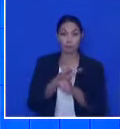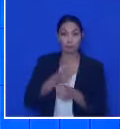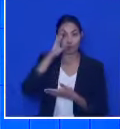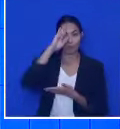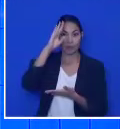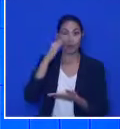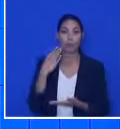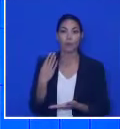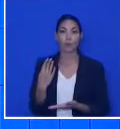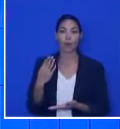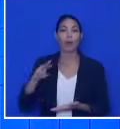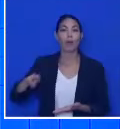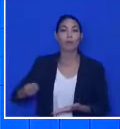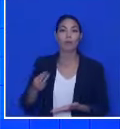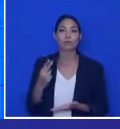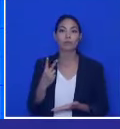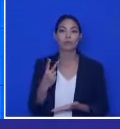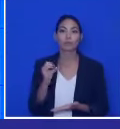prêmio principal